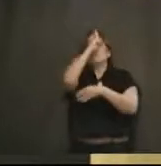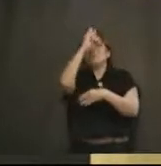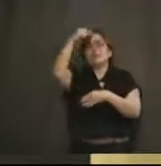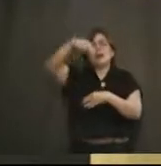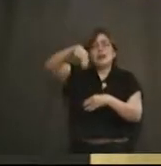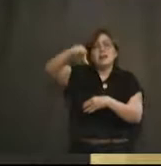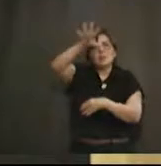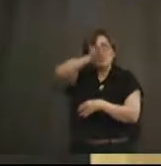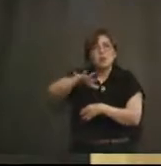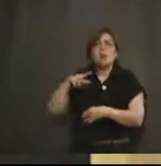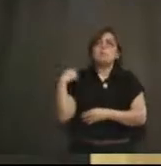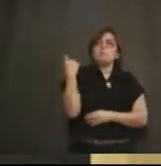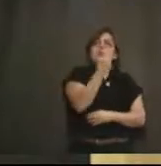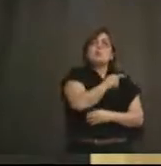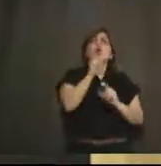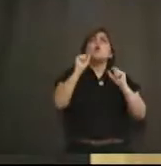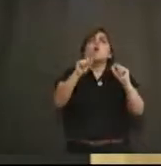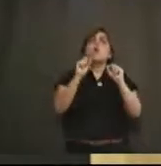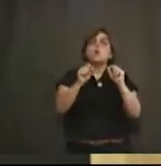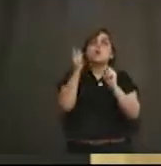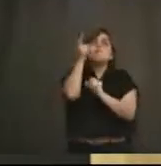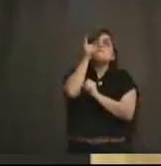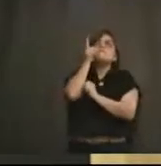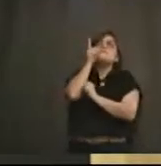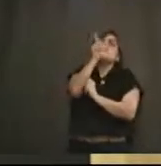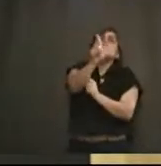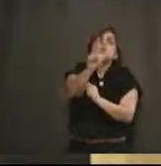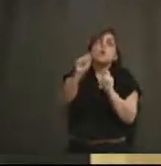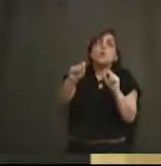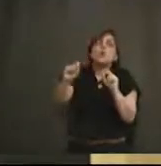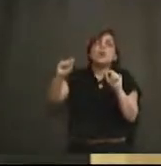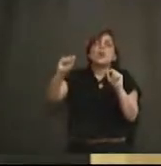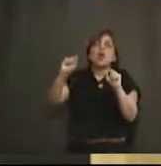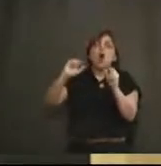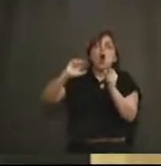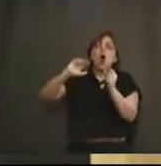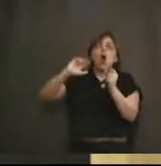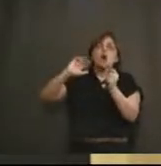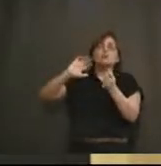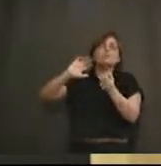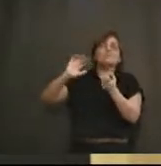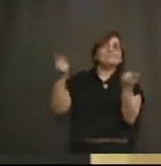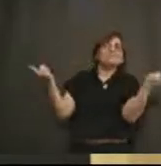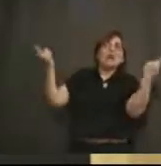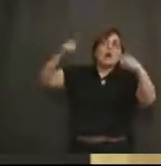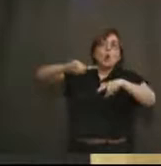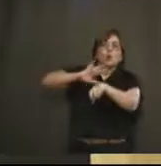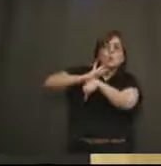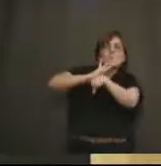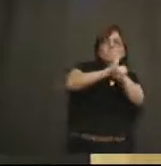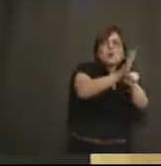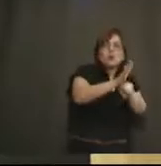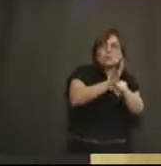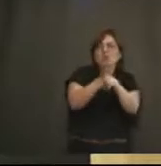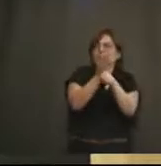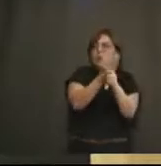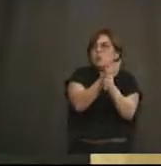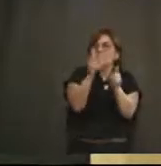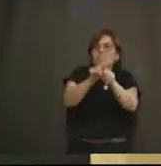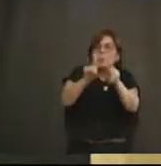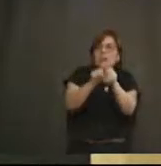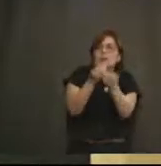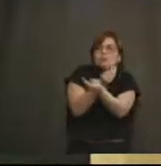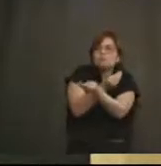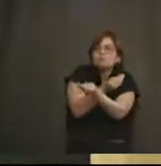de vencermos assimetrias muito fortes que existem na distribuição de recursos para